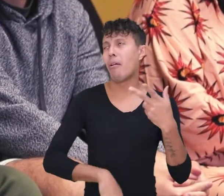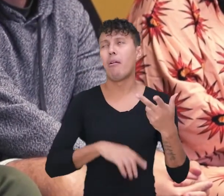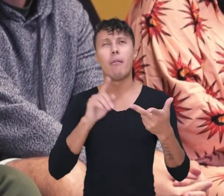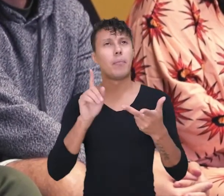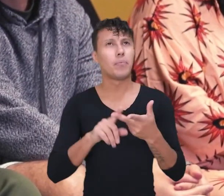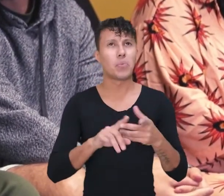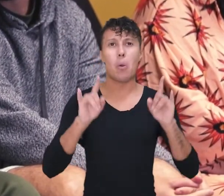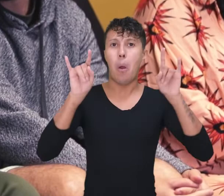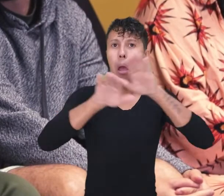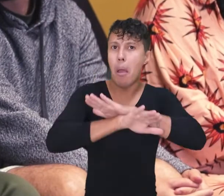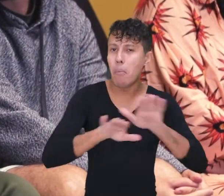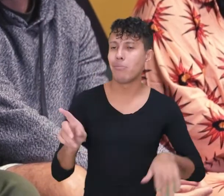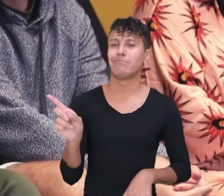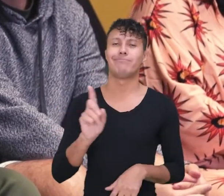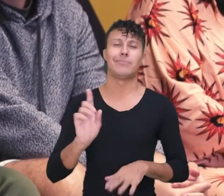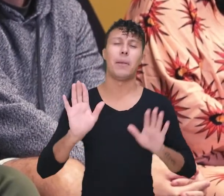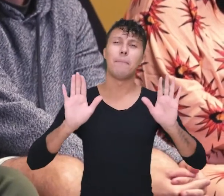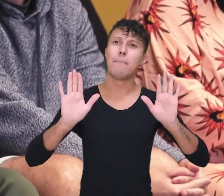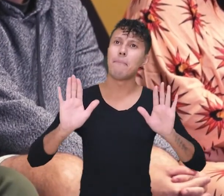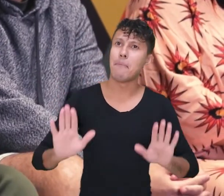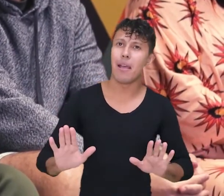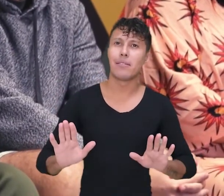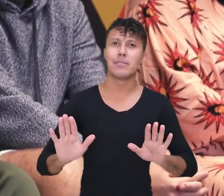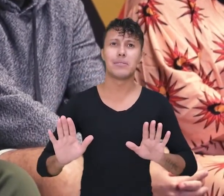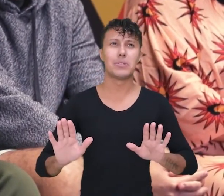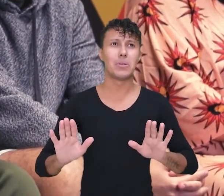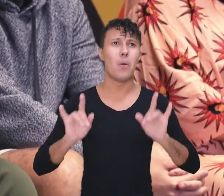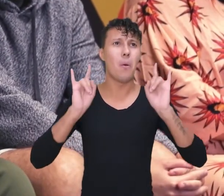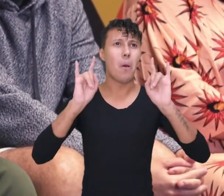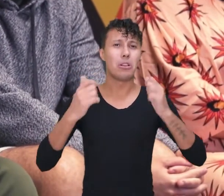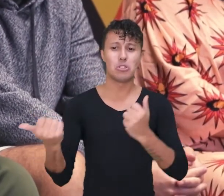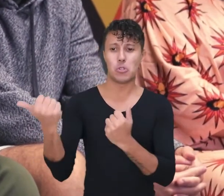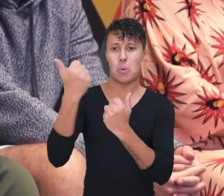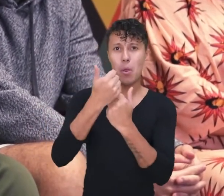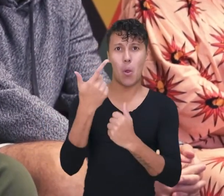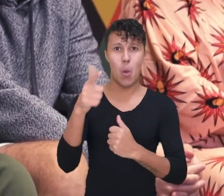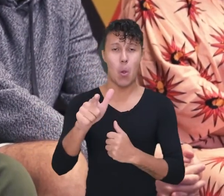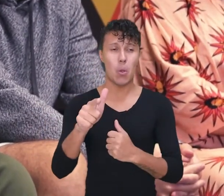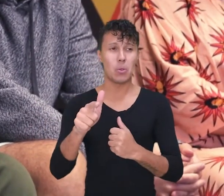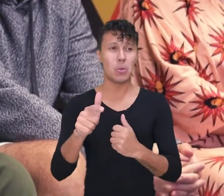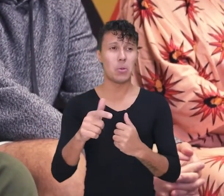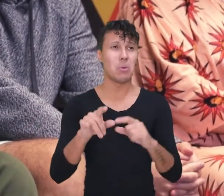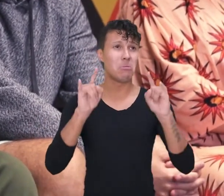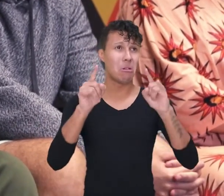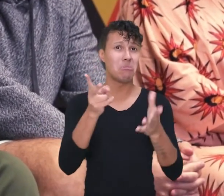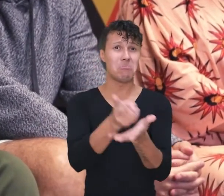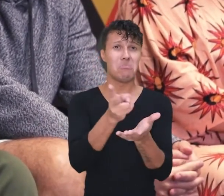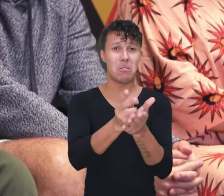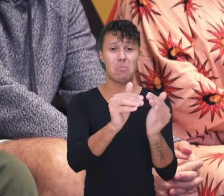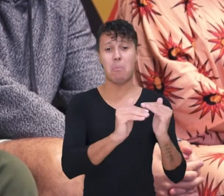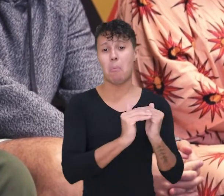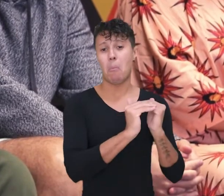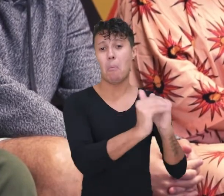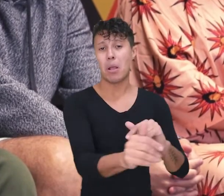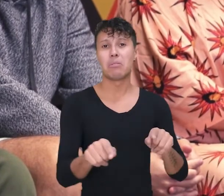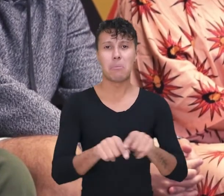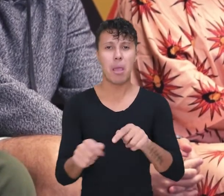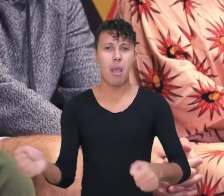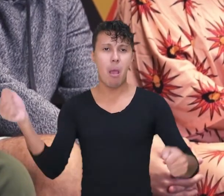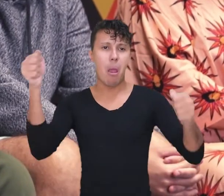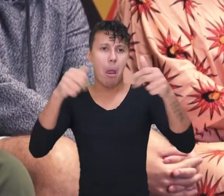né? Não que o rock tenha morrido, mas depois ele acabou sendo substituído por outros movimentos, porque ele pareceu mais o mesmo. O